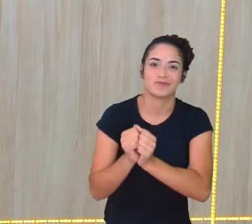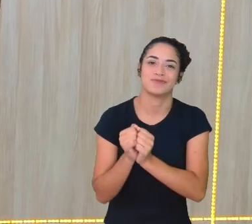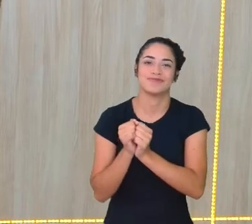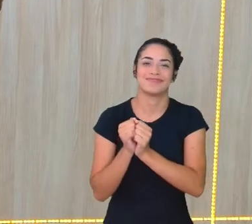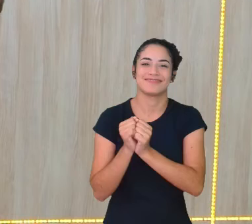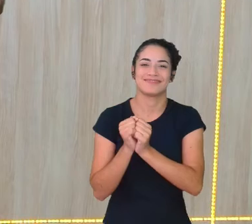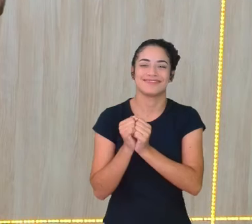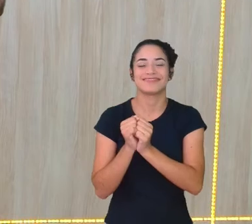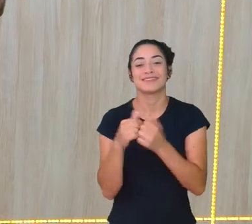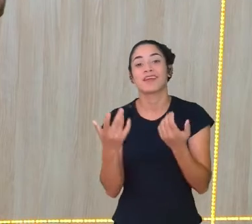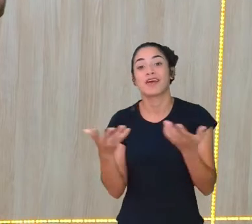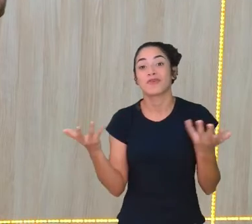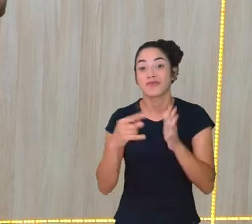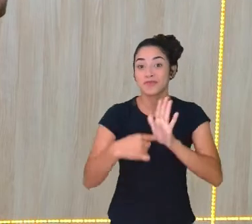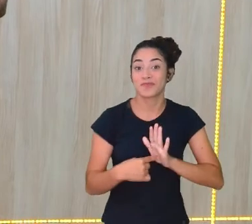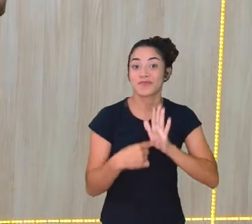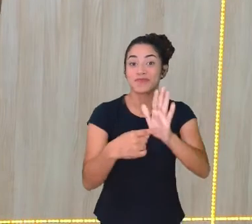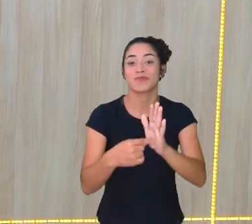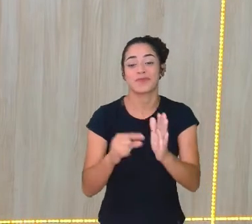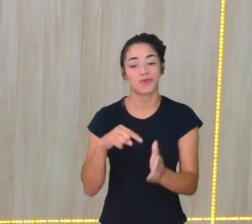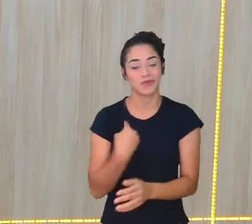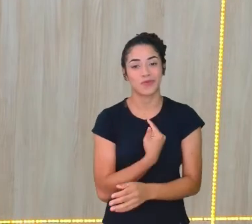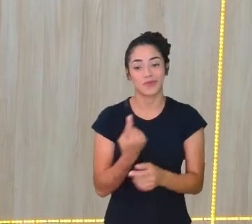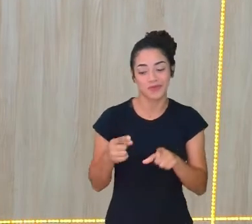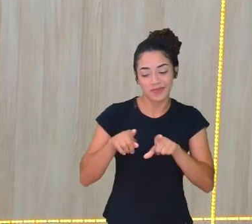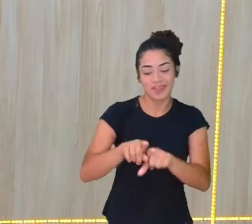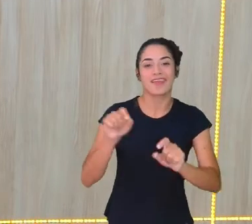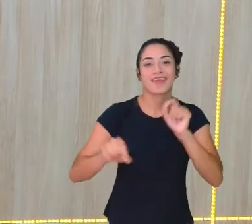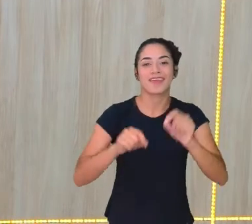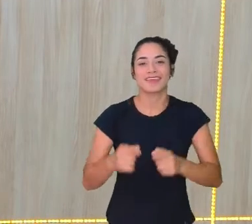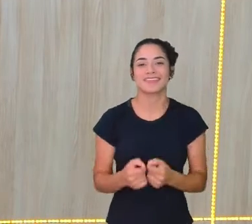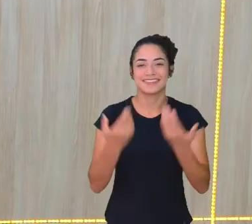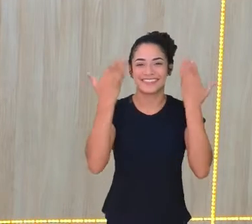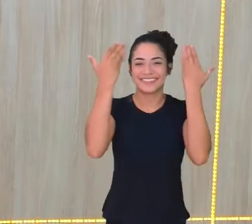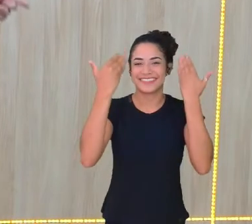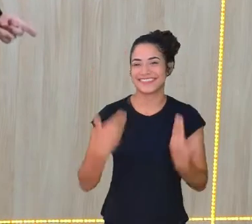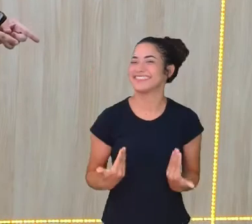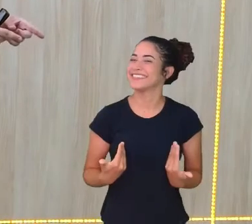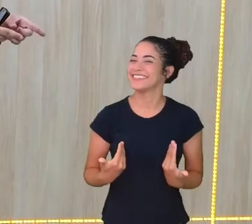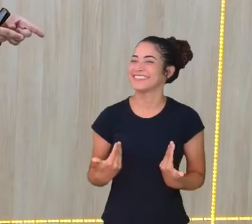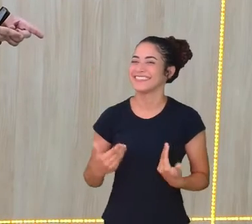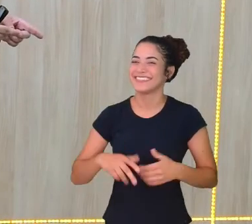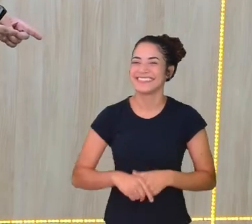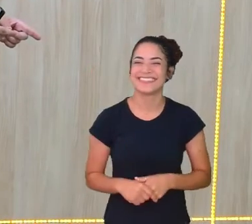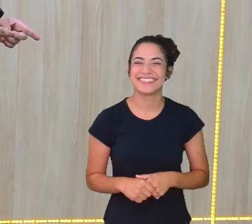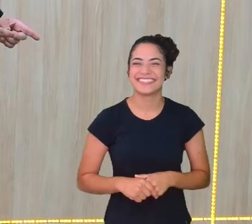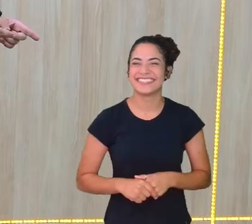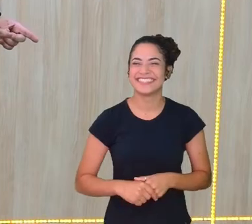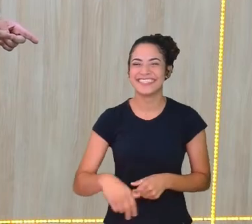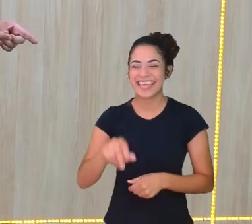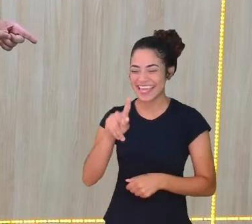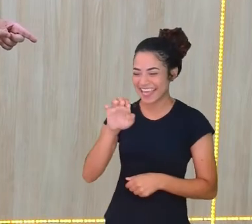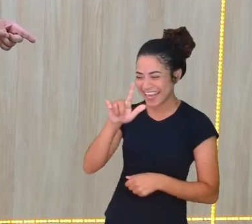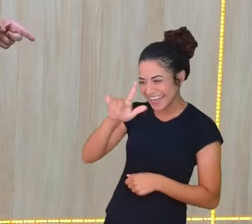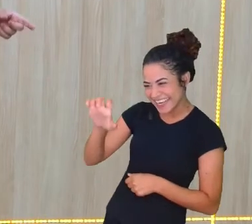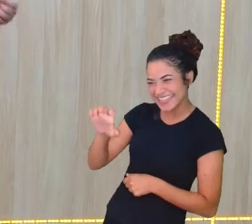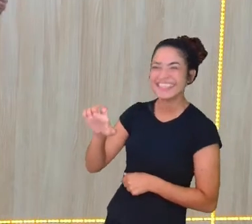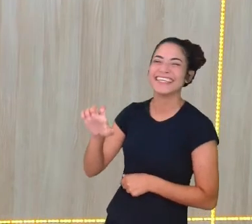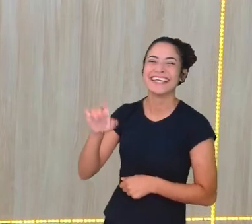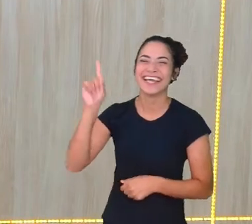começar aqui apresentando as nossas companhias, começando por ela que está aqui no cantinho, ó. Ô